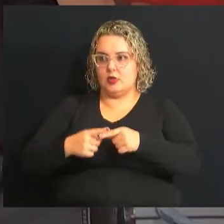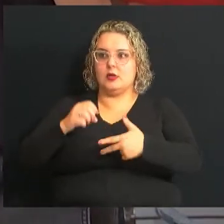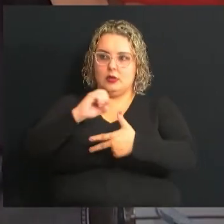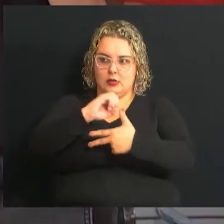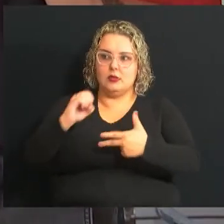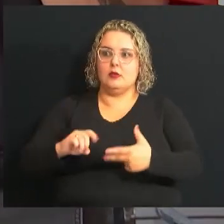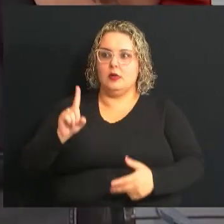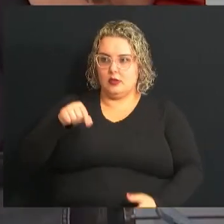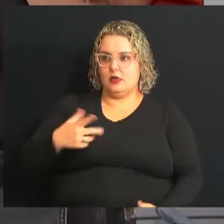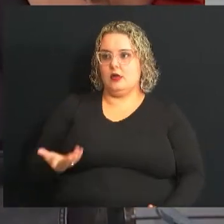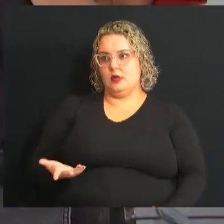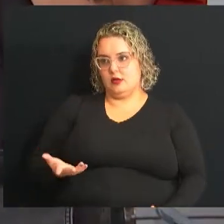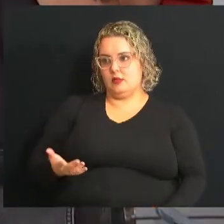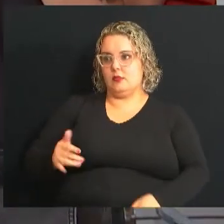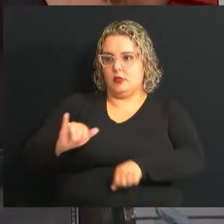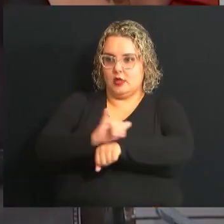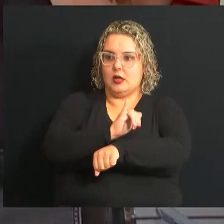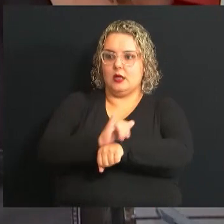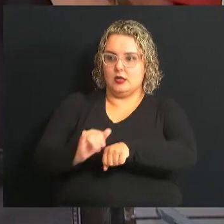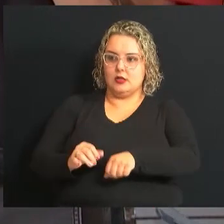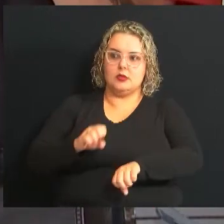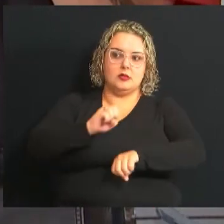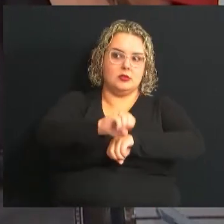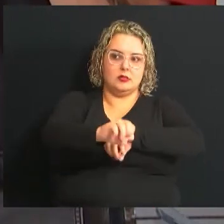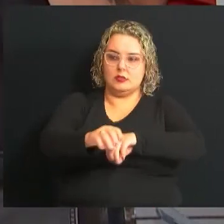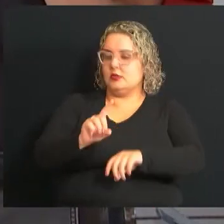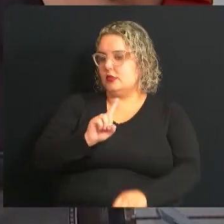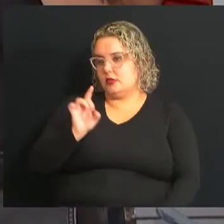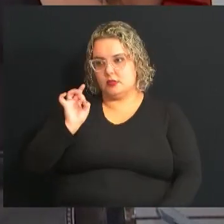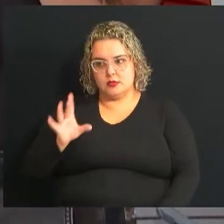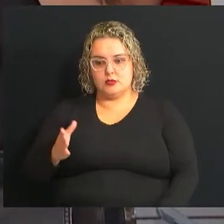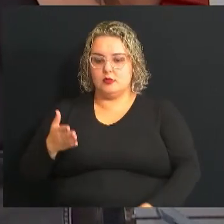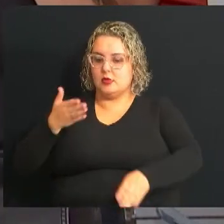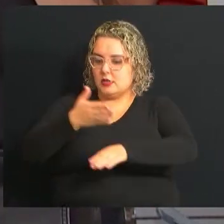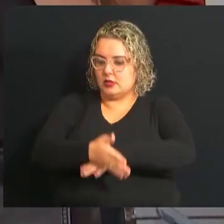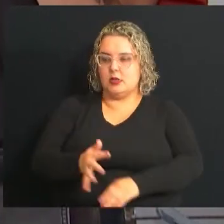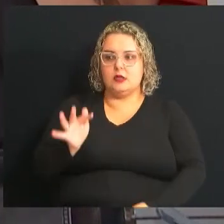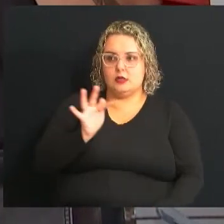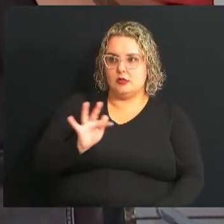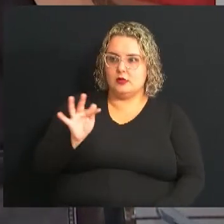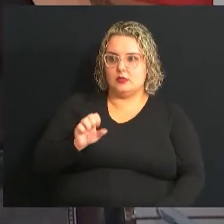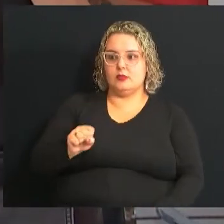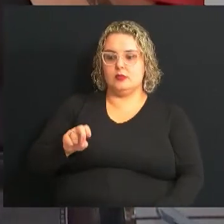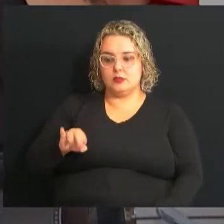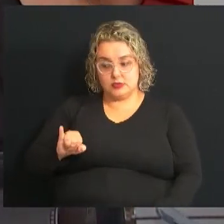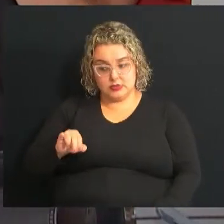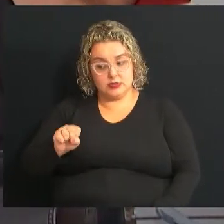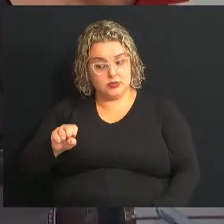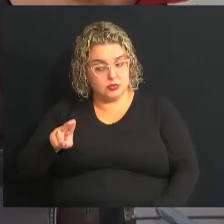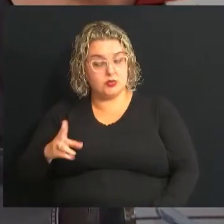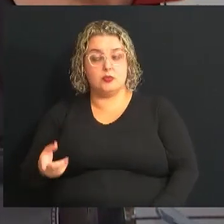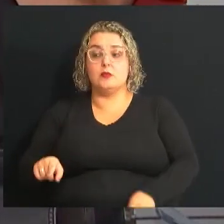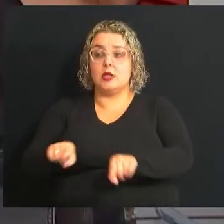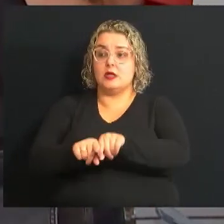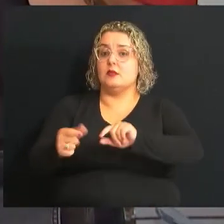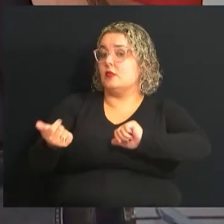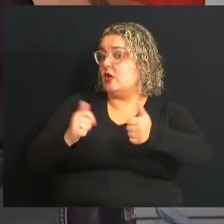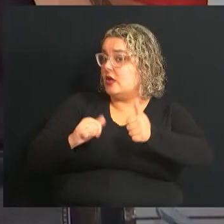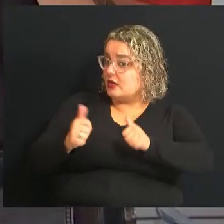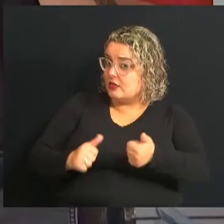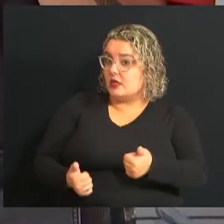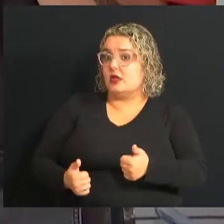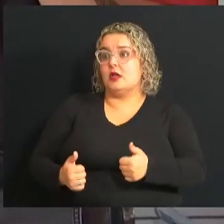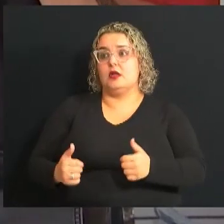ferramenta educacional, não só uma entrada para uma universidade através do SISU, mas também para avaliar nível de escola,